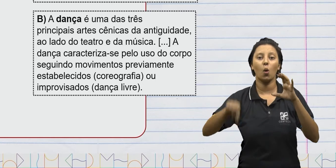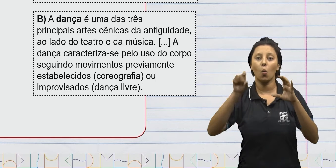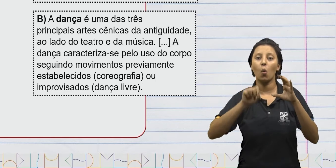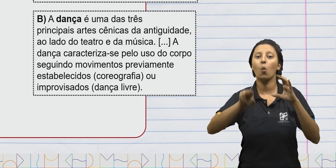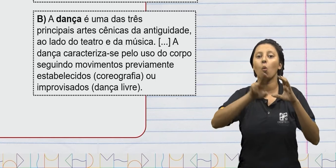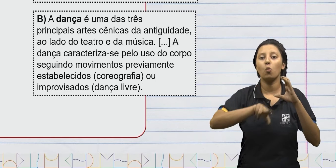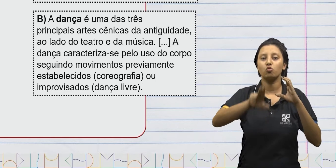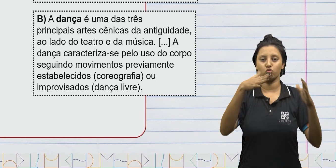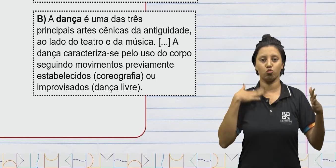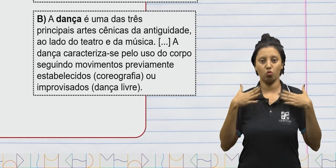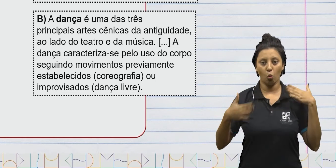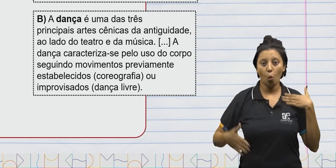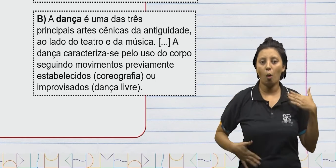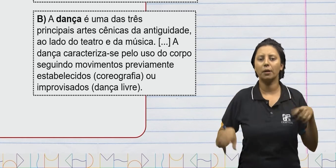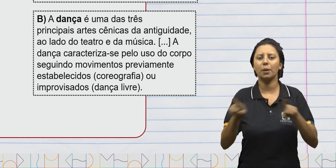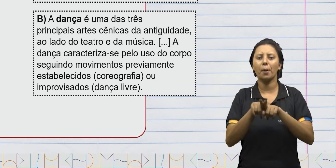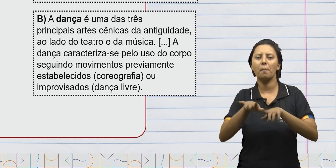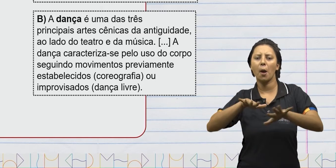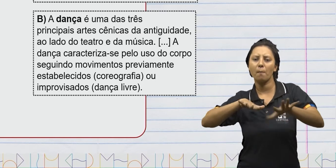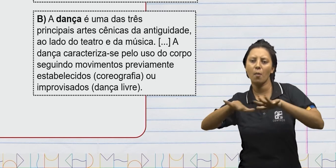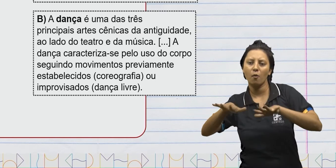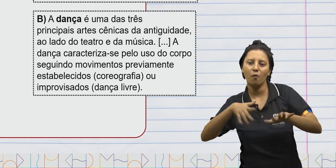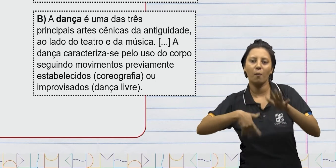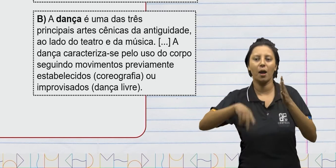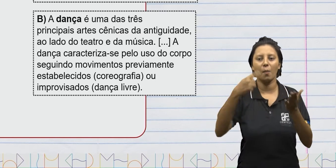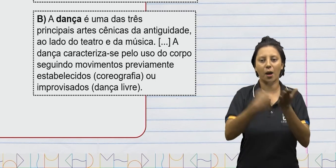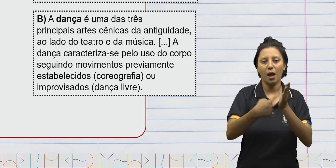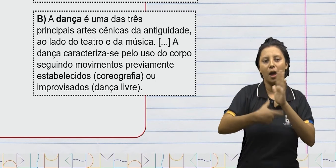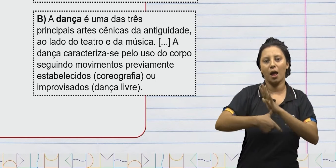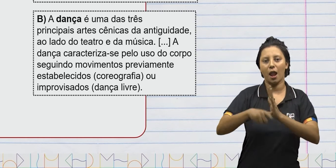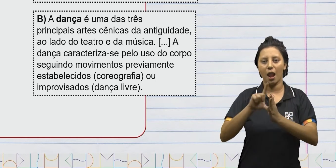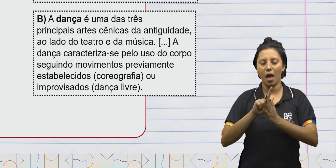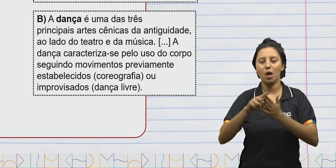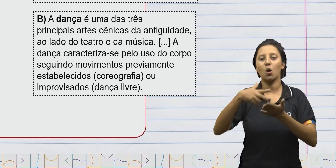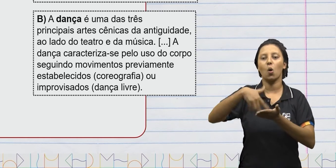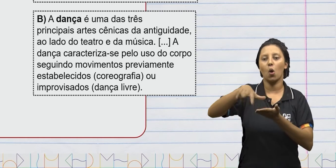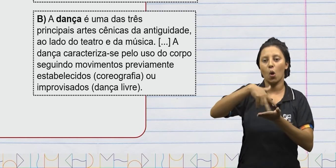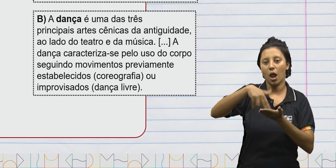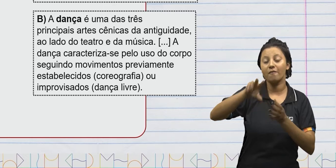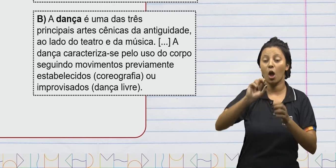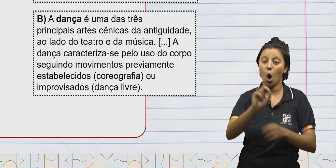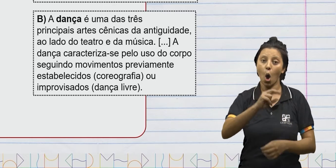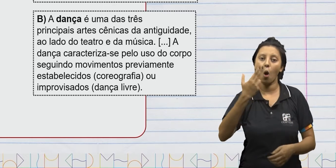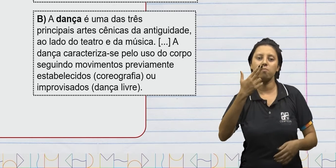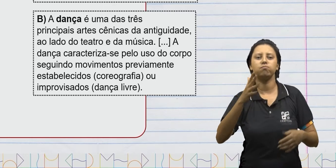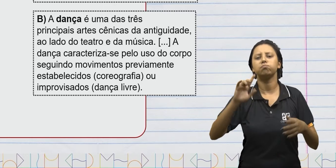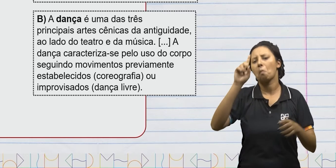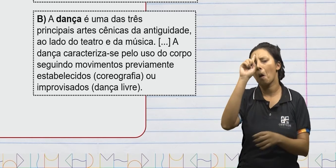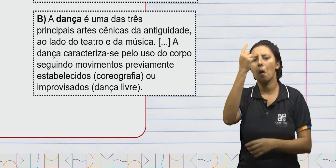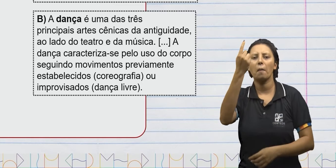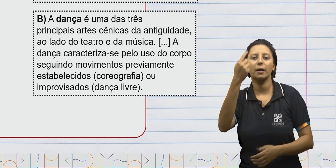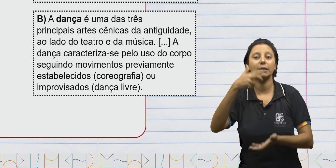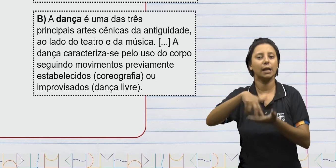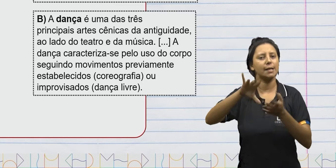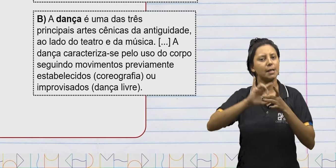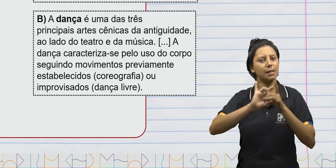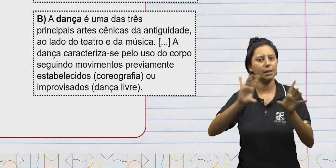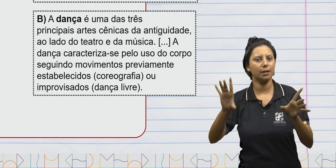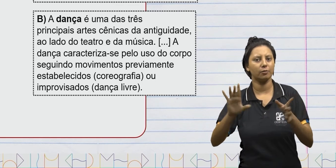do corpo, seguindo movimentos previamente estabelecidos, coreografia ou improvisos, dança livre.